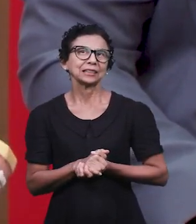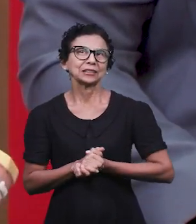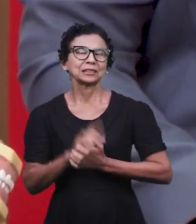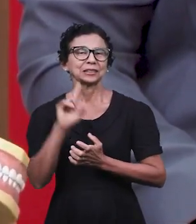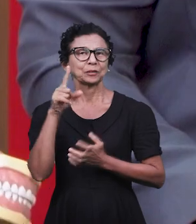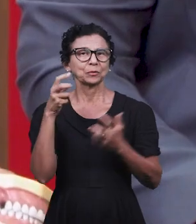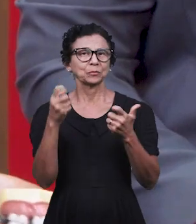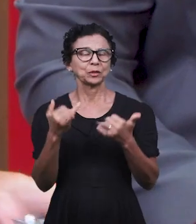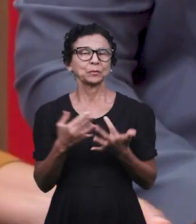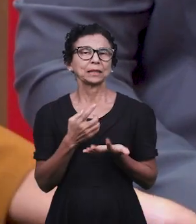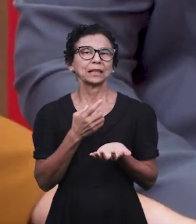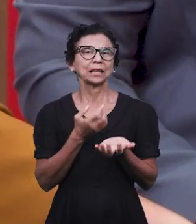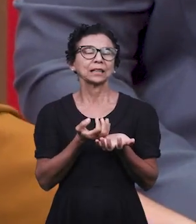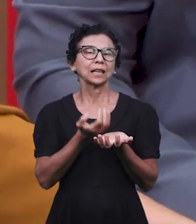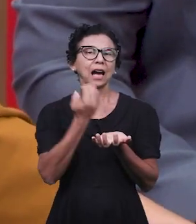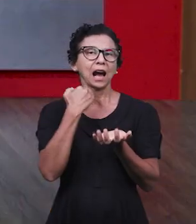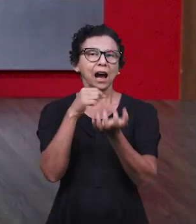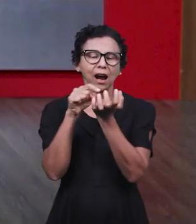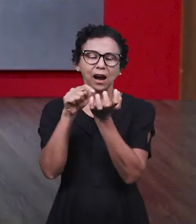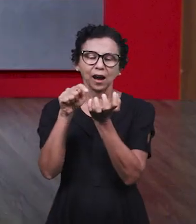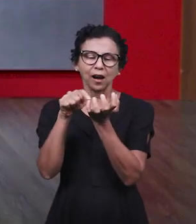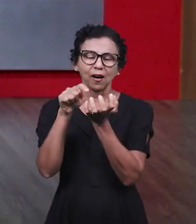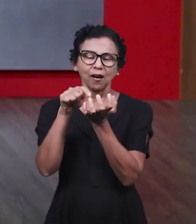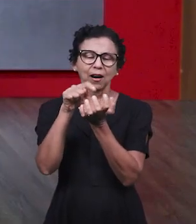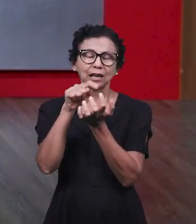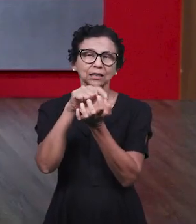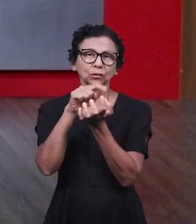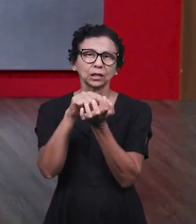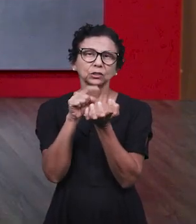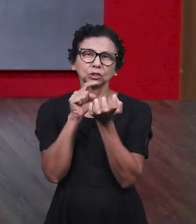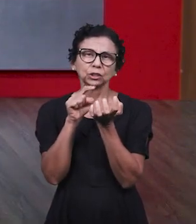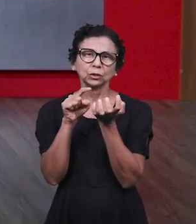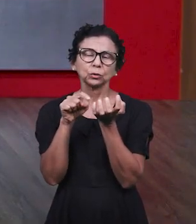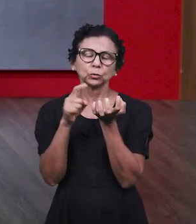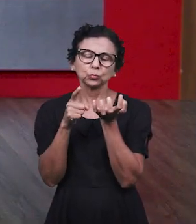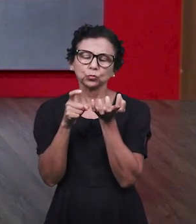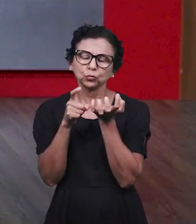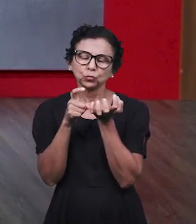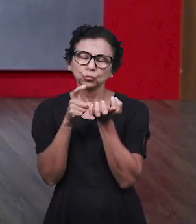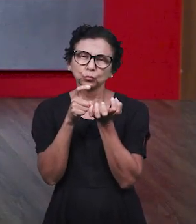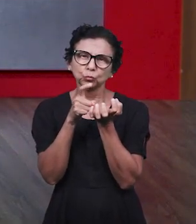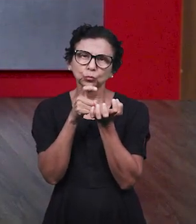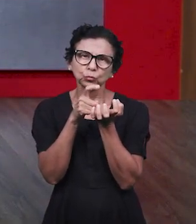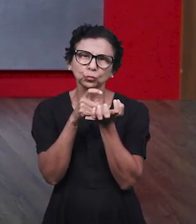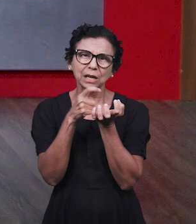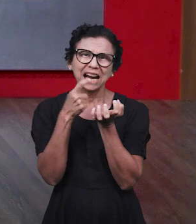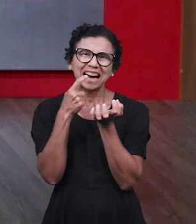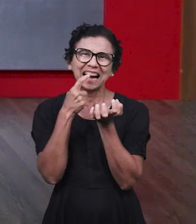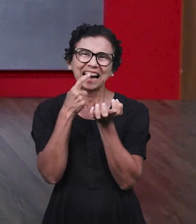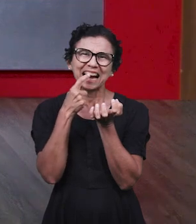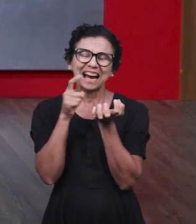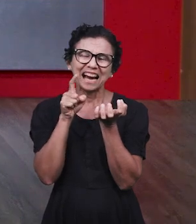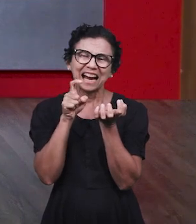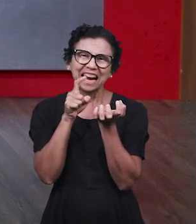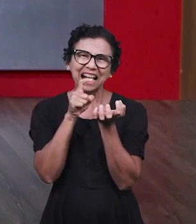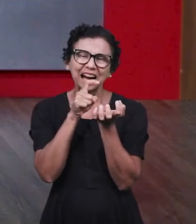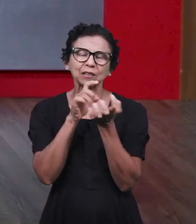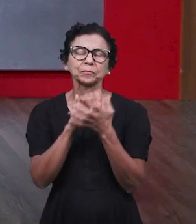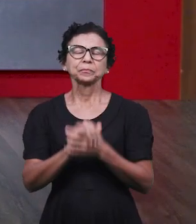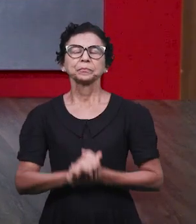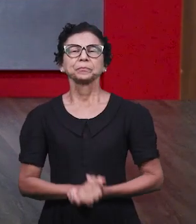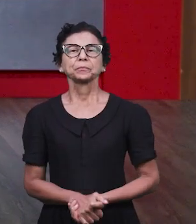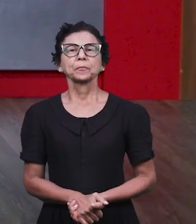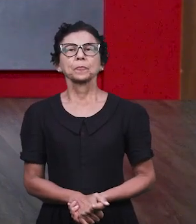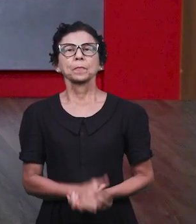gente vai falar da cárie ali, né? E é muito interessante a gente falar sobre a ausência do dente, porque assim, a